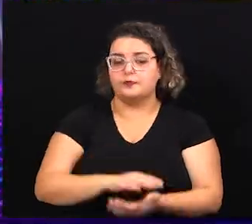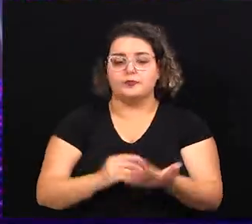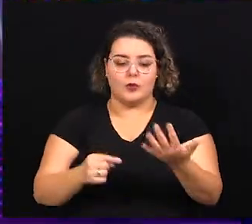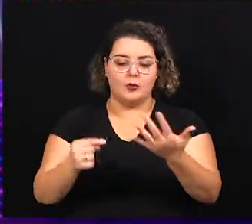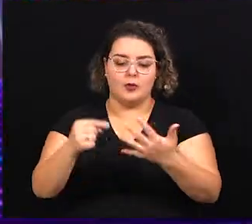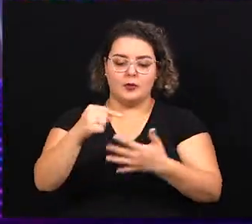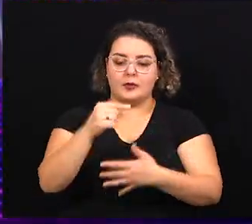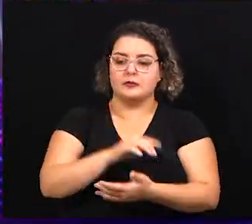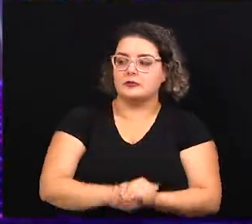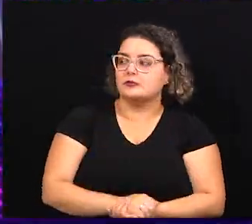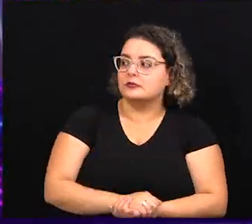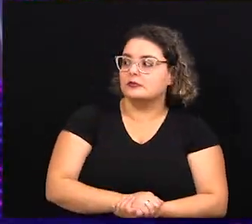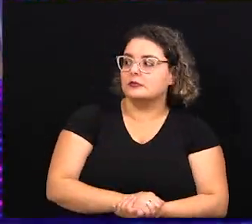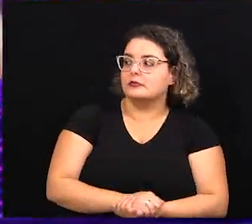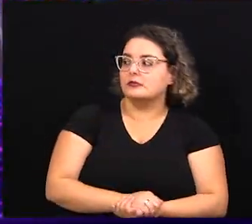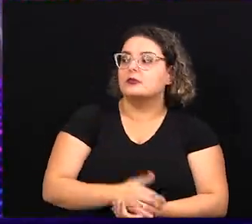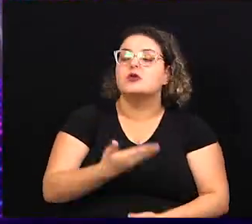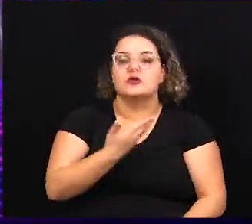nome de